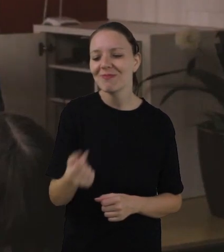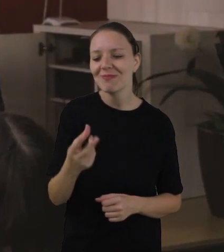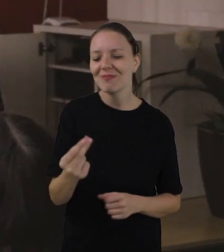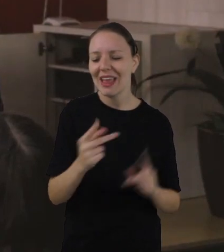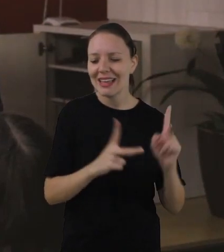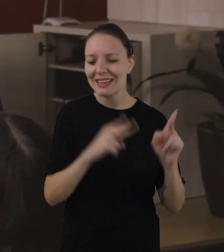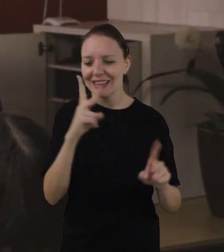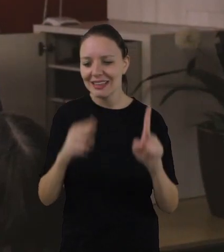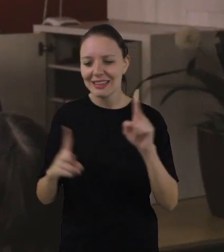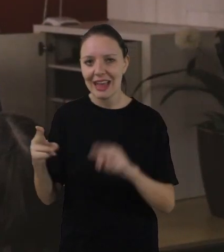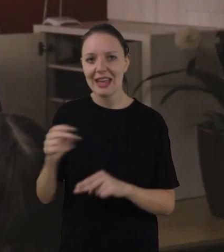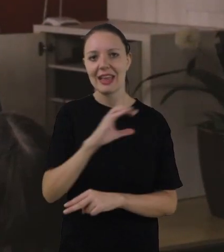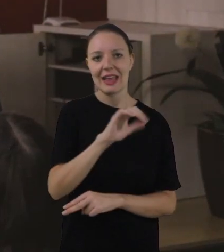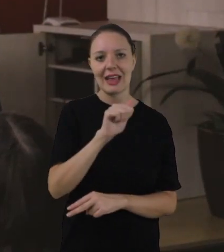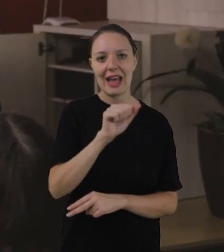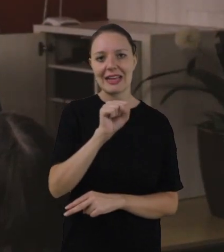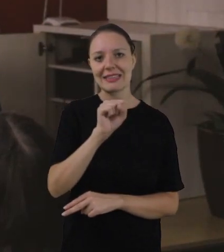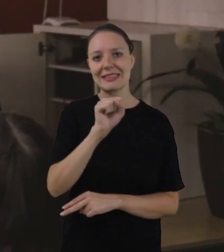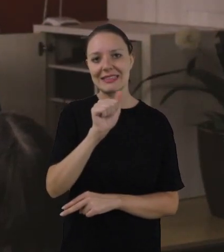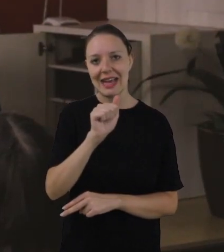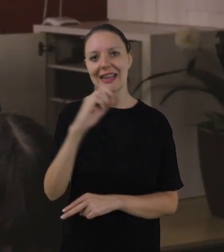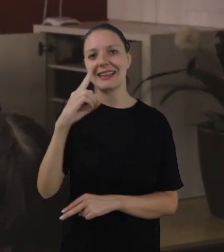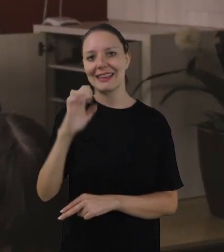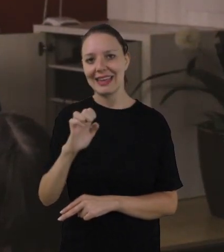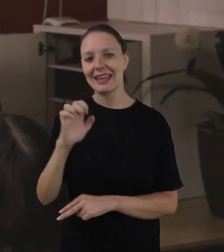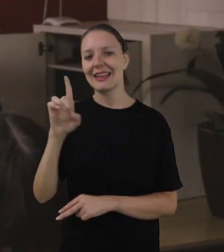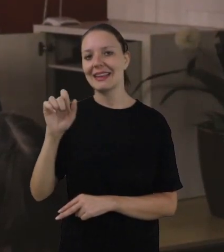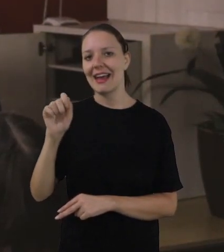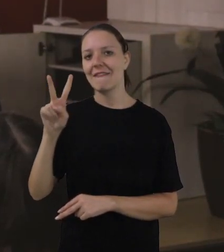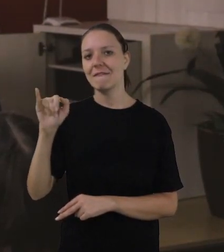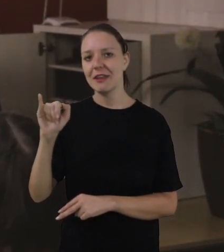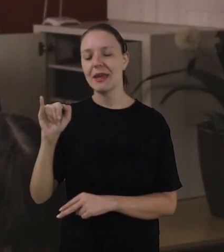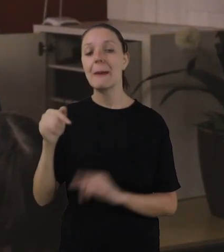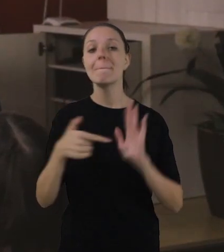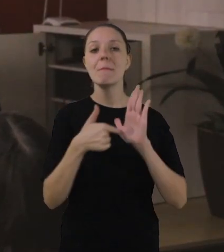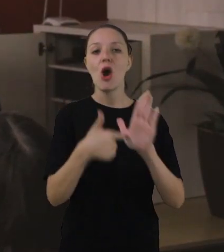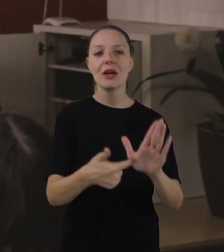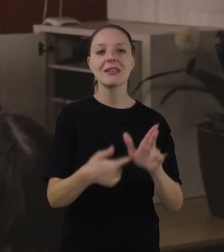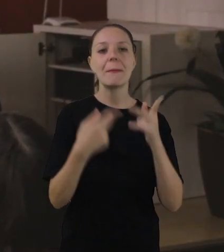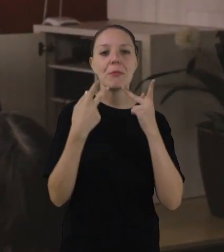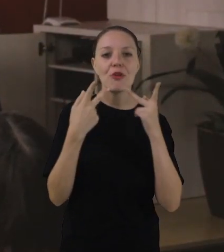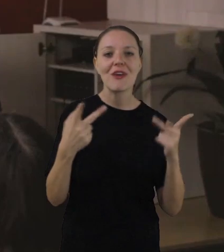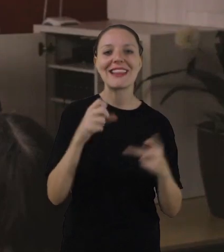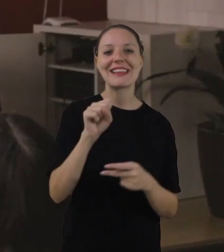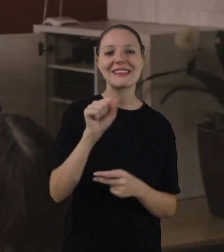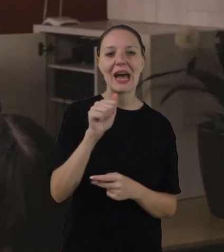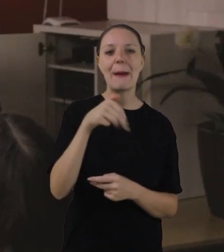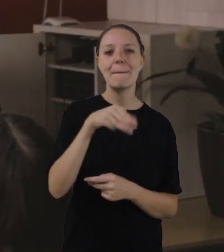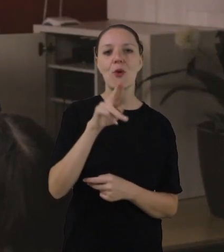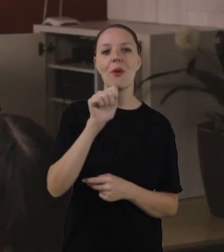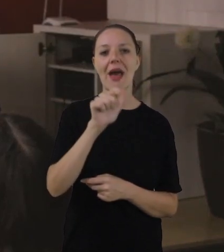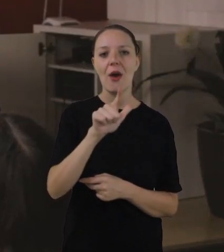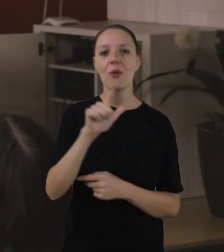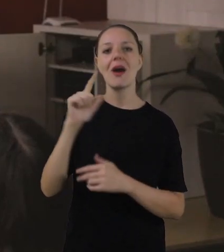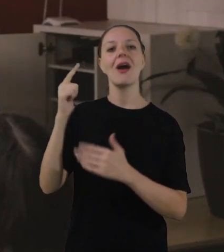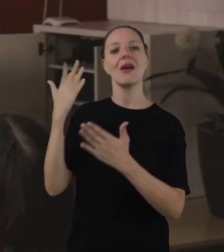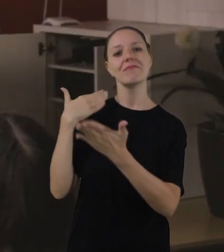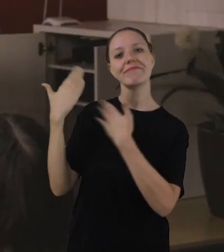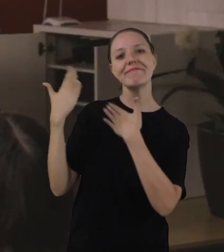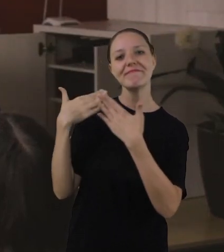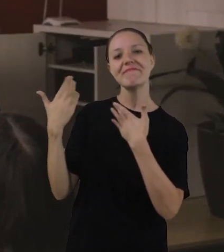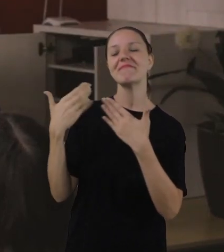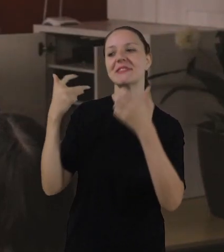aquela série, a Casa de Davi, mostra bem isso, o profeta Samuel falando com o rei. Aparece bem certinho como